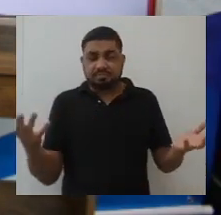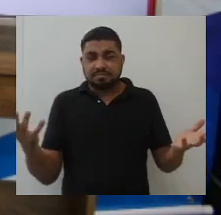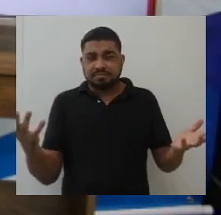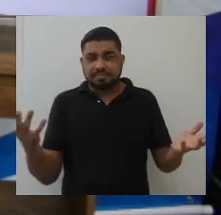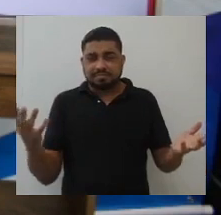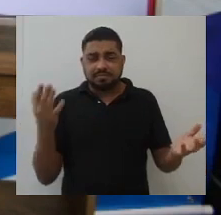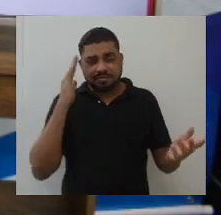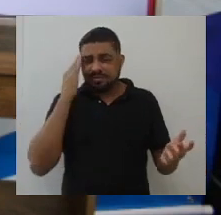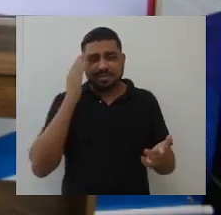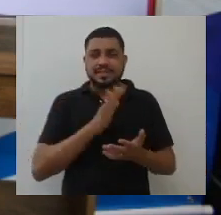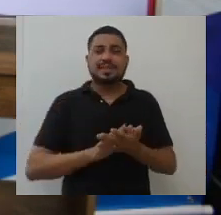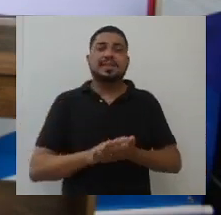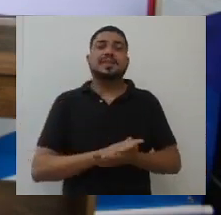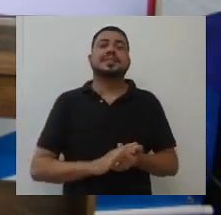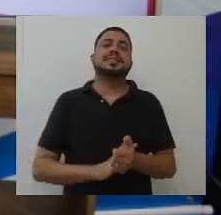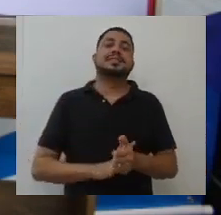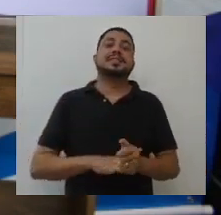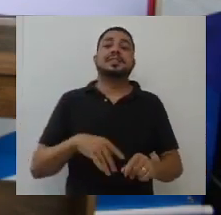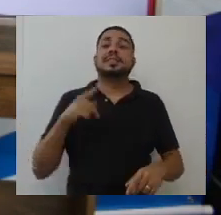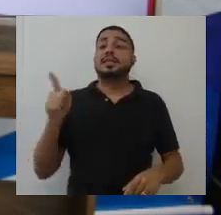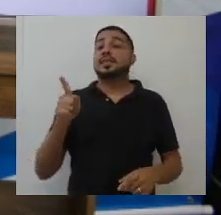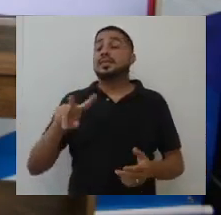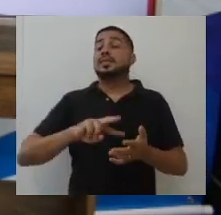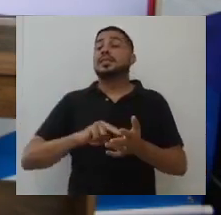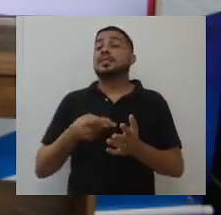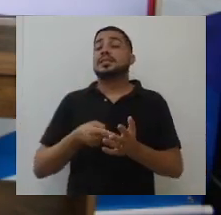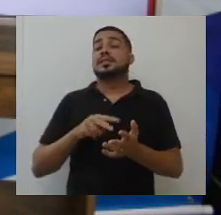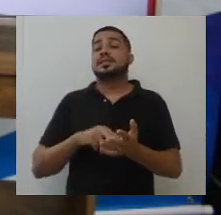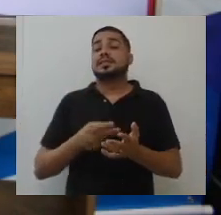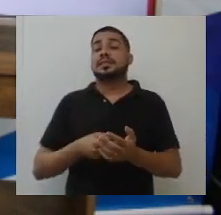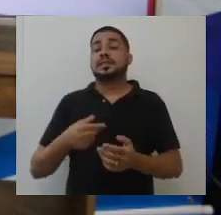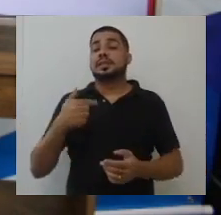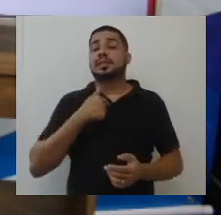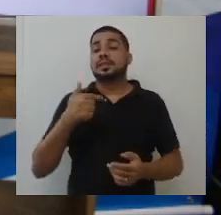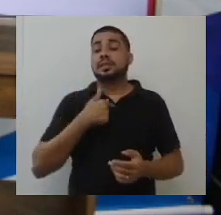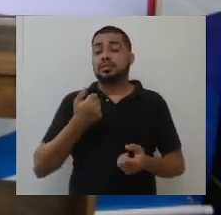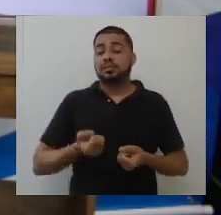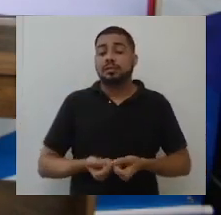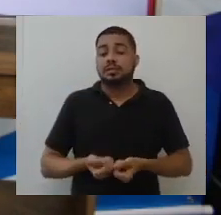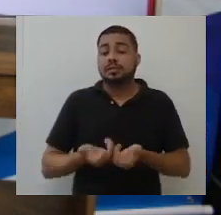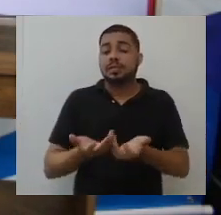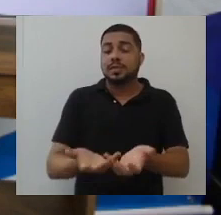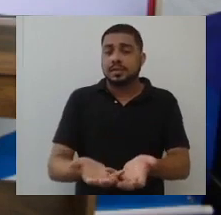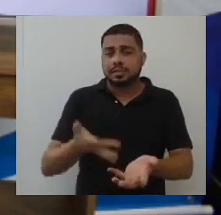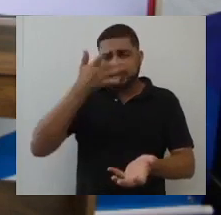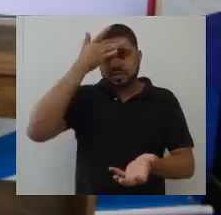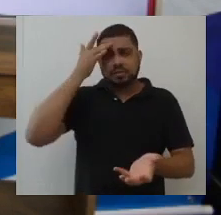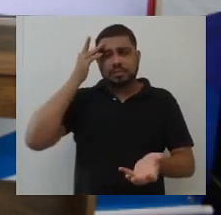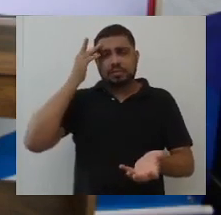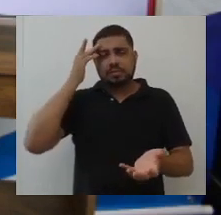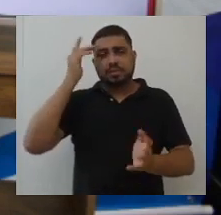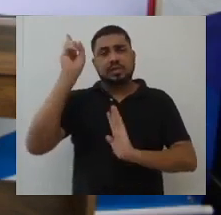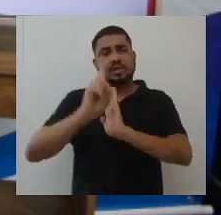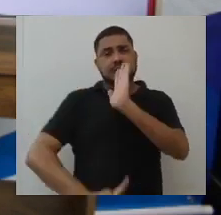Entendi nada. Ó, it's up to you significa que eu tô dando à pessoa o direito de